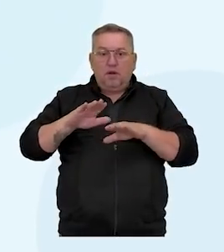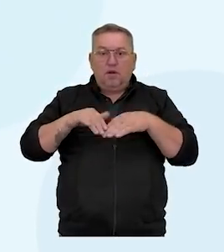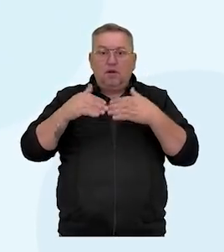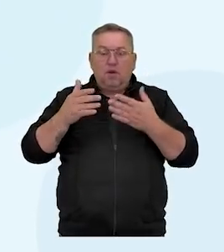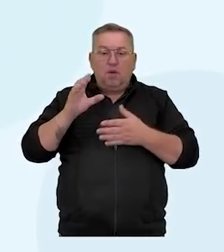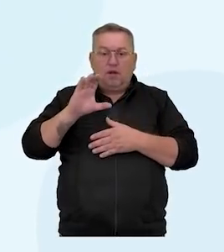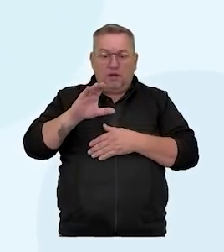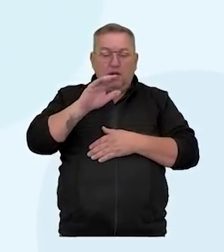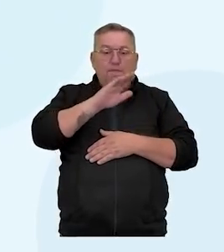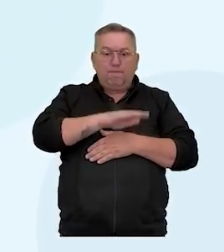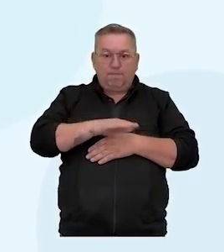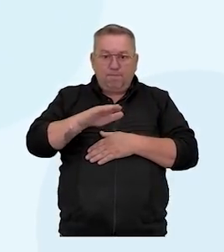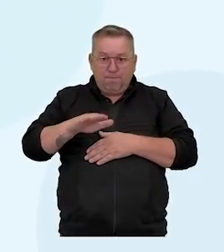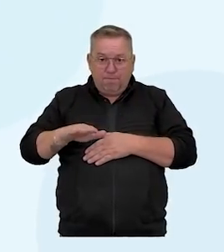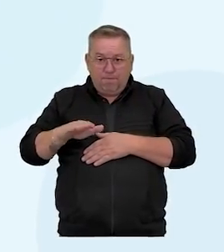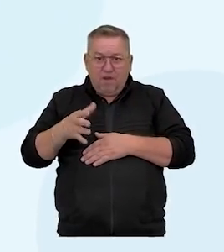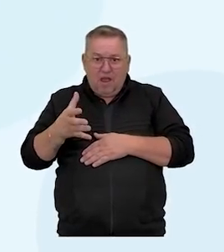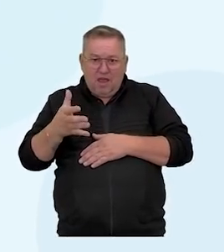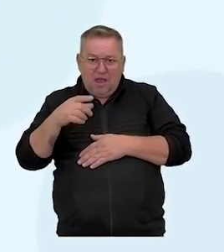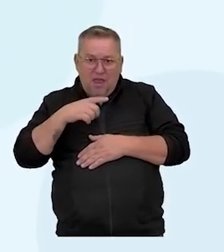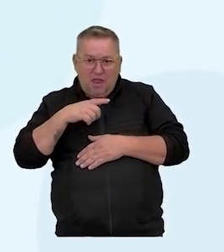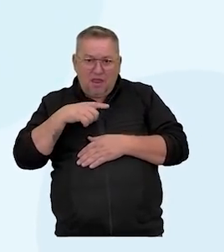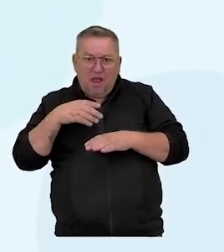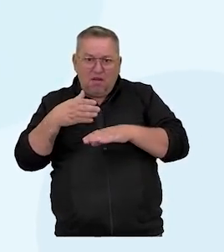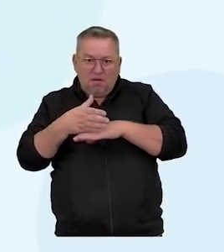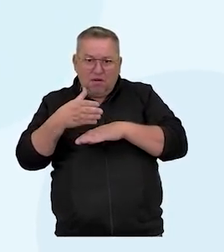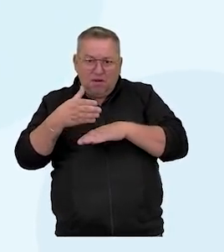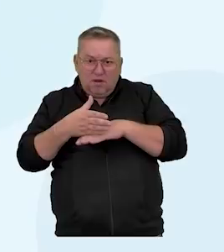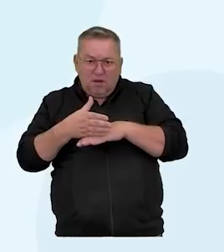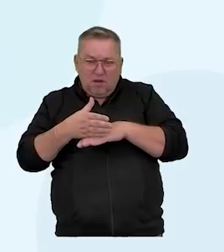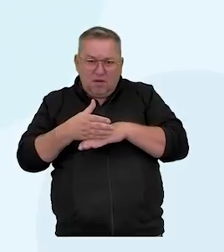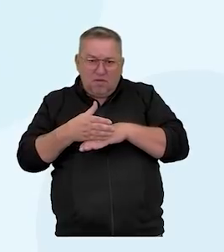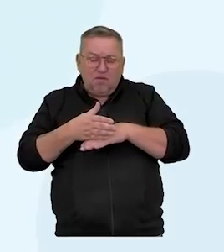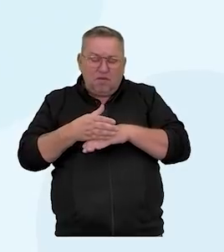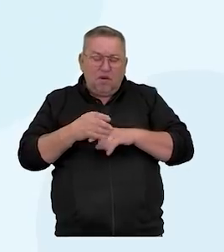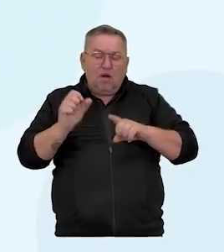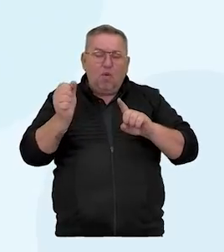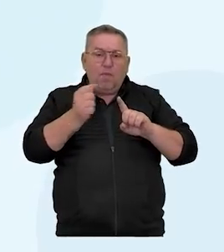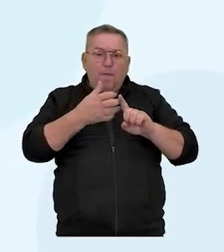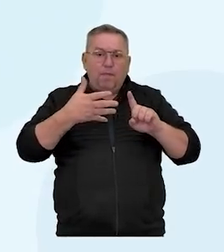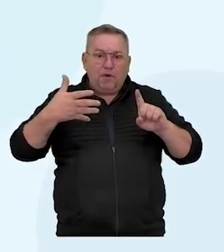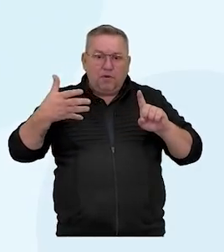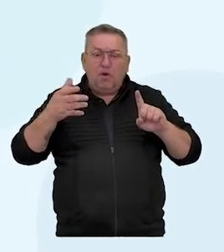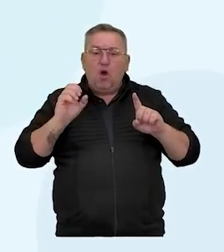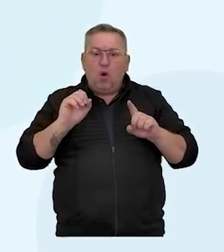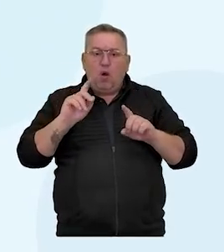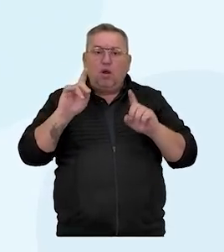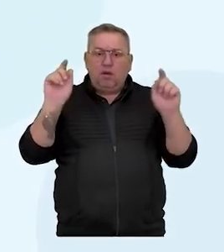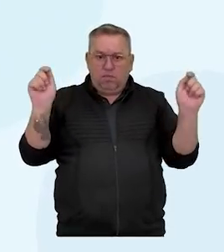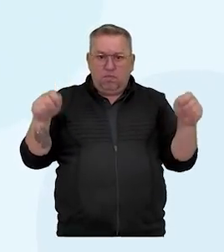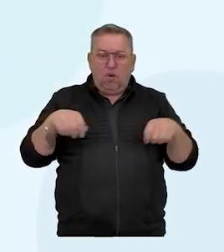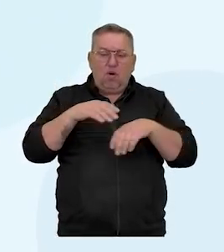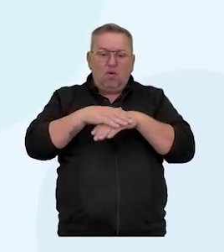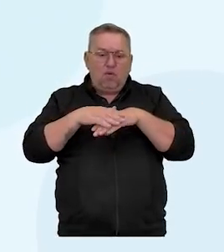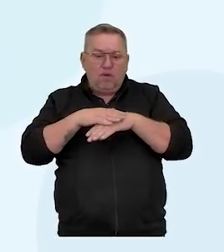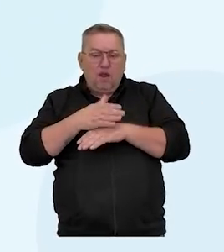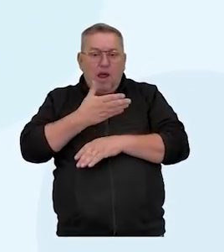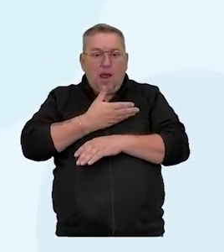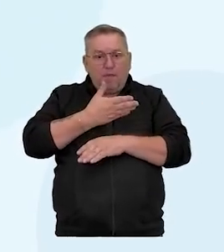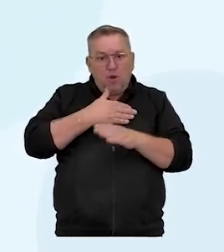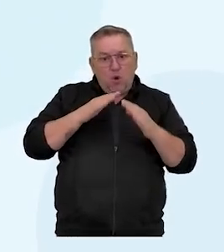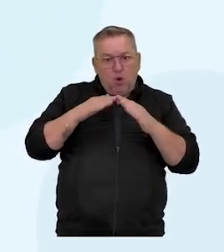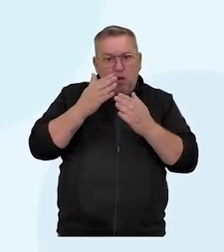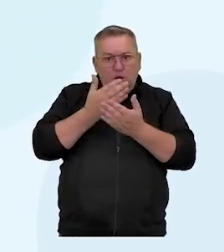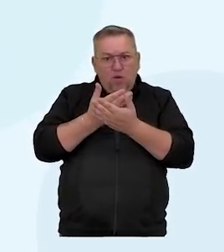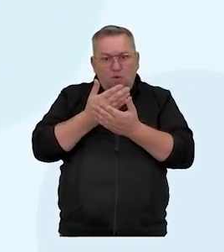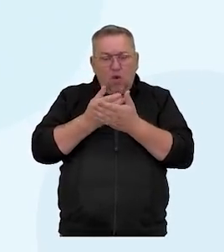assim, a criança, né, quer ter aí acesso a uma das mídias, né, para conversar com os amigos da escola, para conversar com os